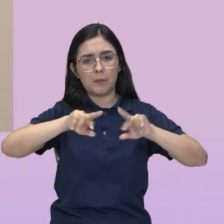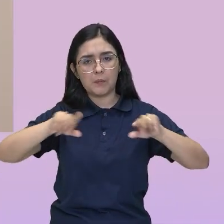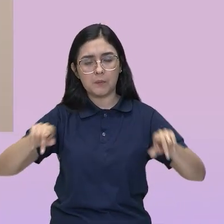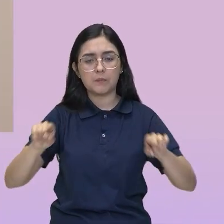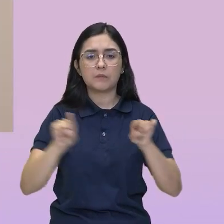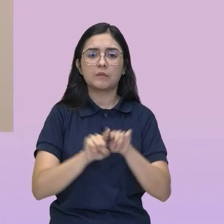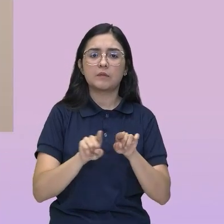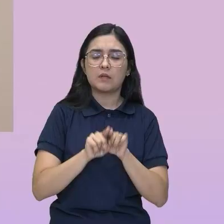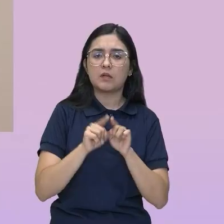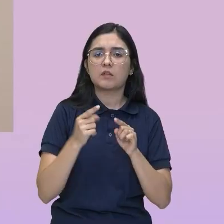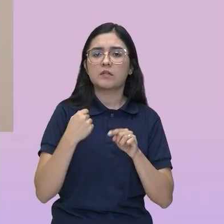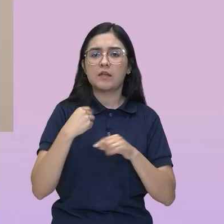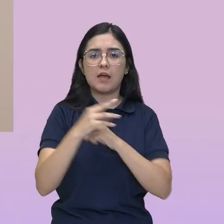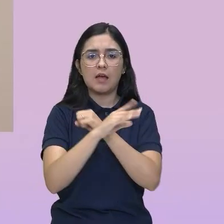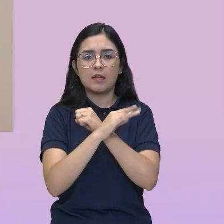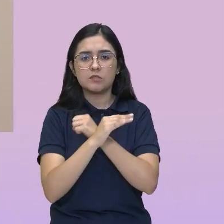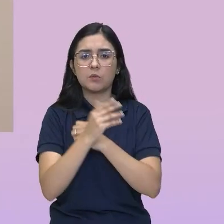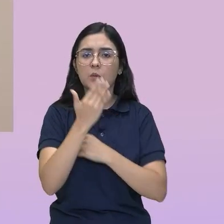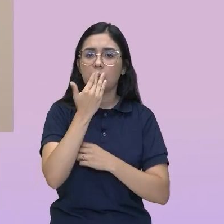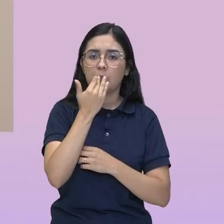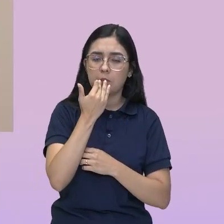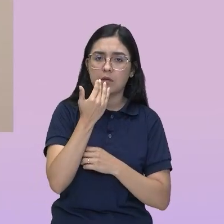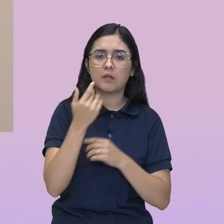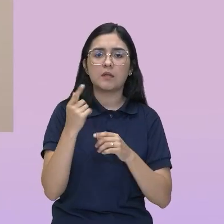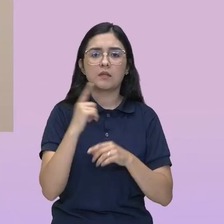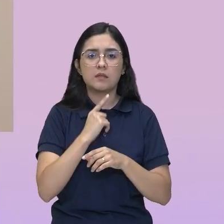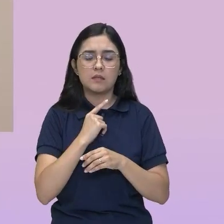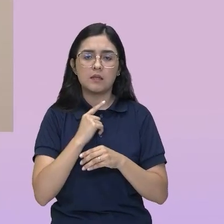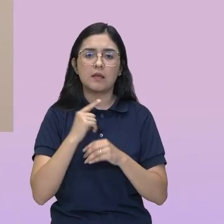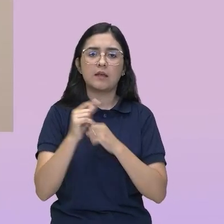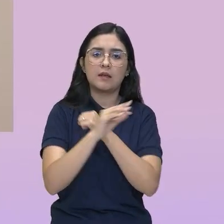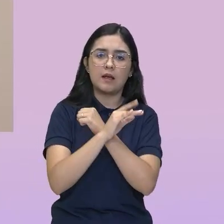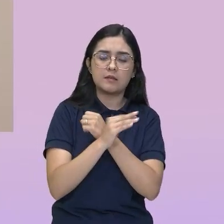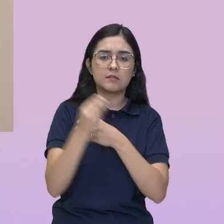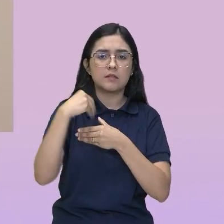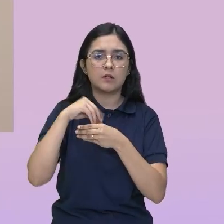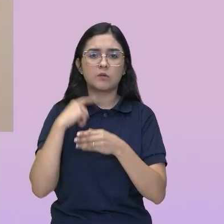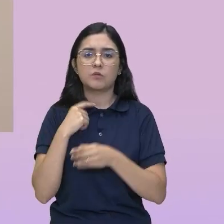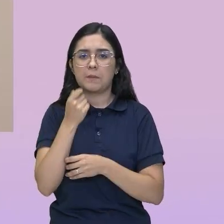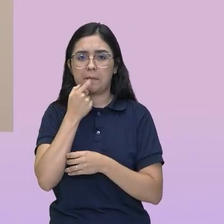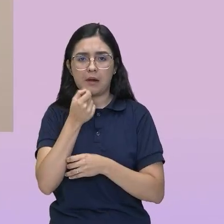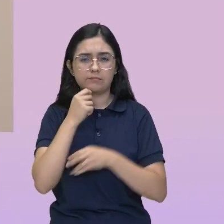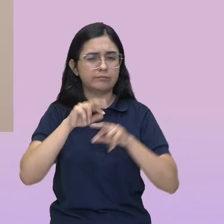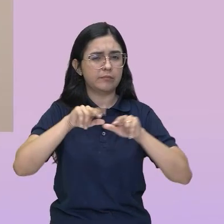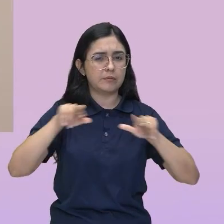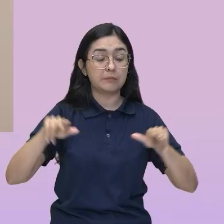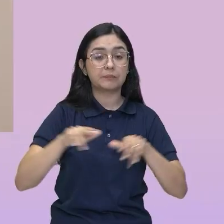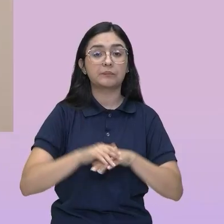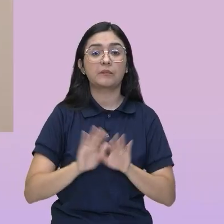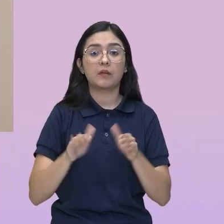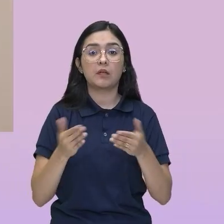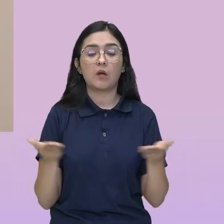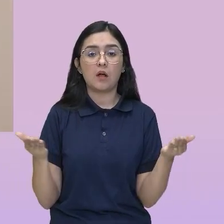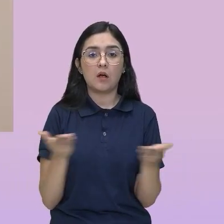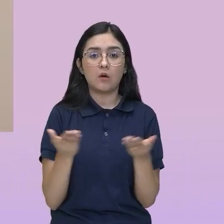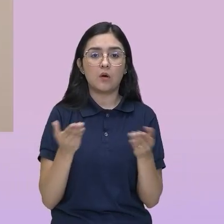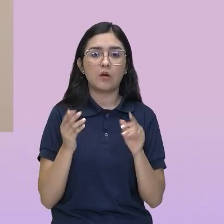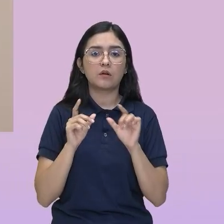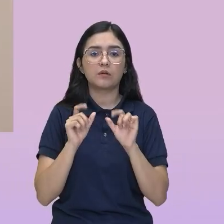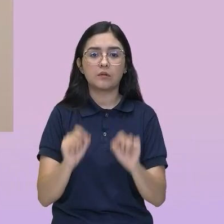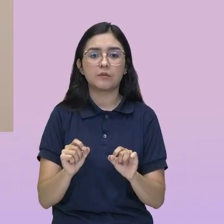ácido nos alimentos, tem ácidos nos medicamentos, tá bom? E agora eu vou